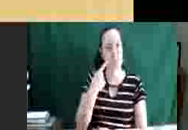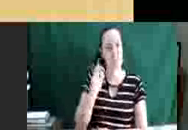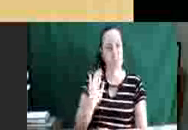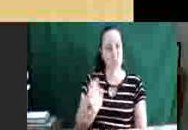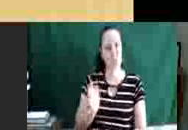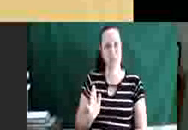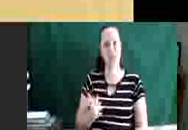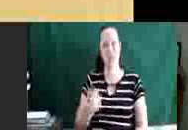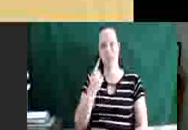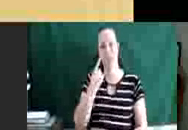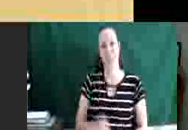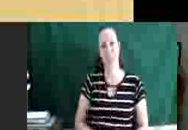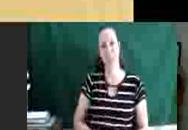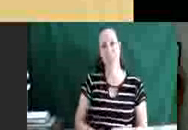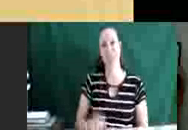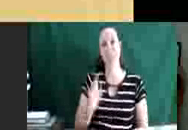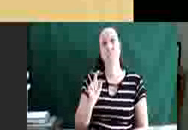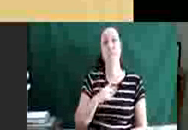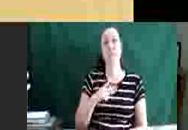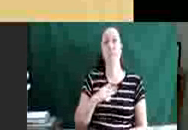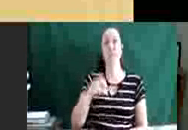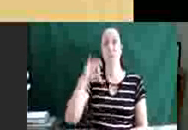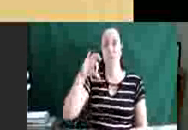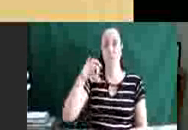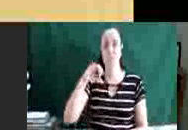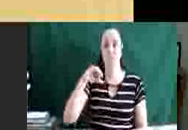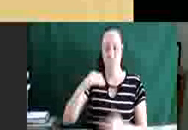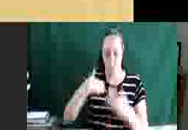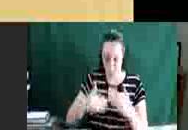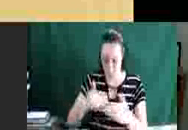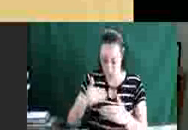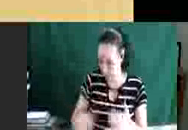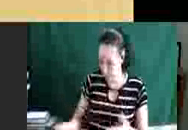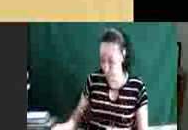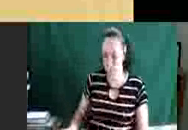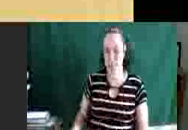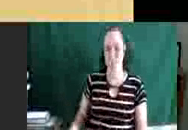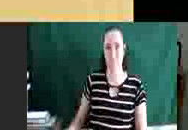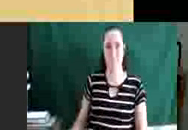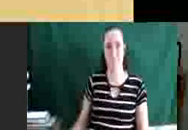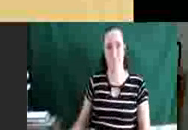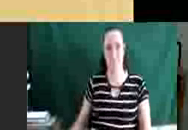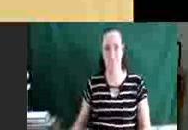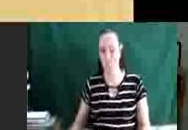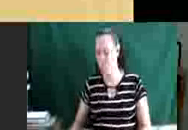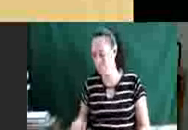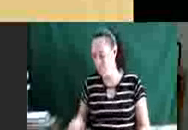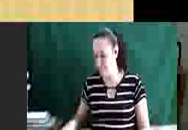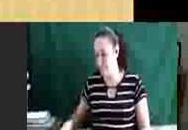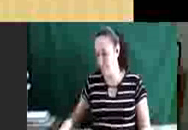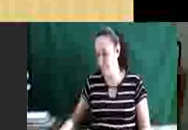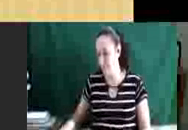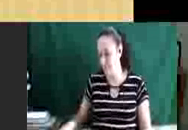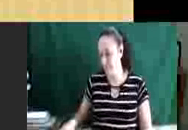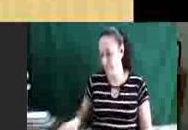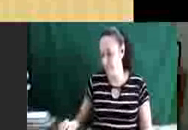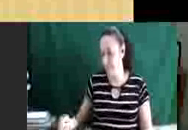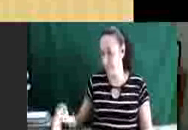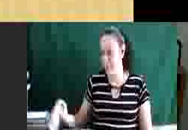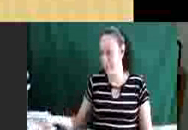uma introdução intermediária. E esse aqui é o top, que ele tem um capítulo também escrito, Tratado de Computação Forense, que aqui